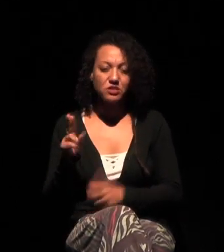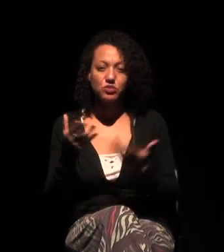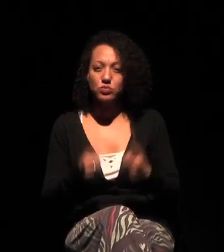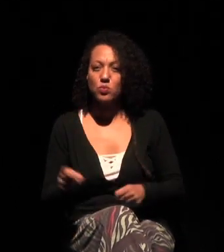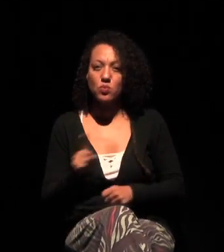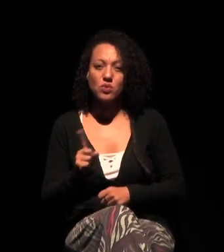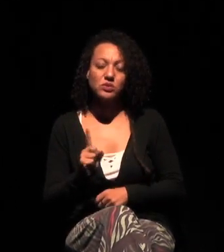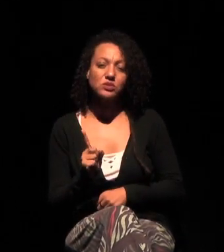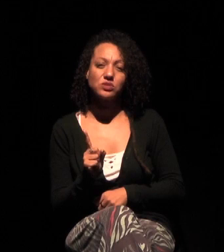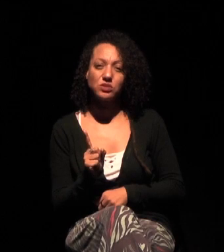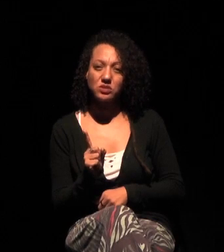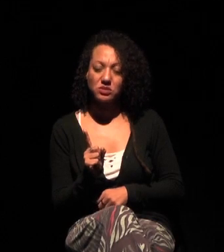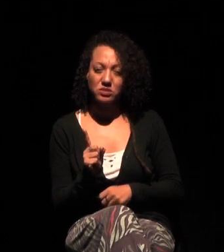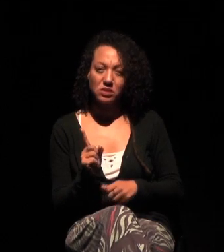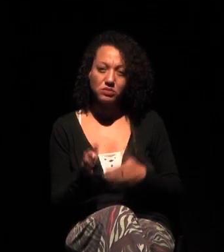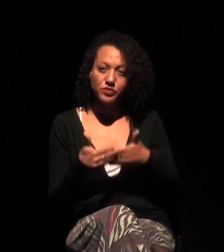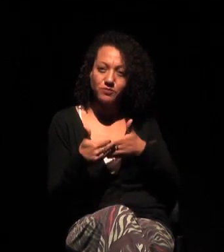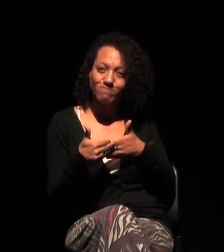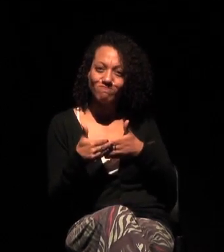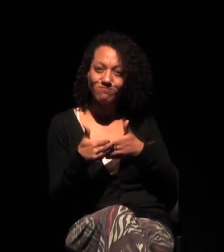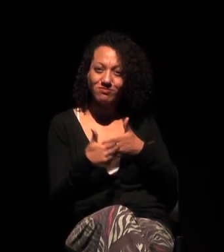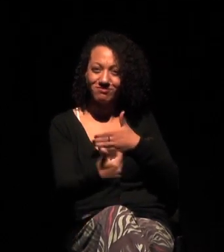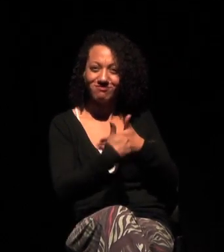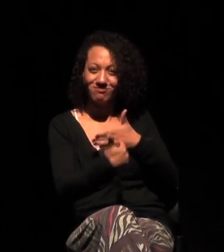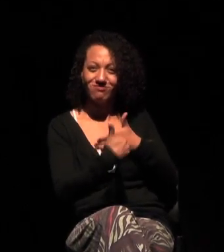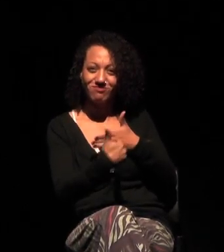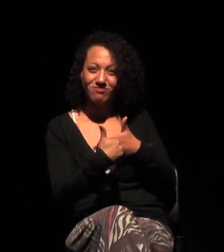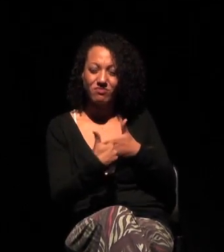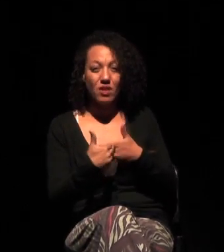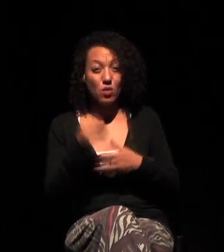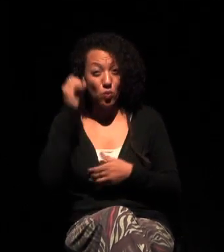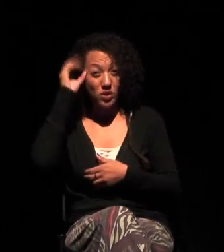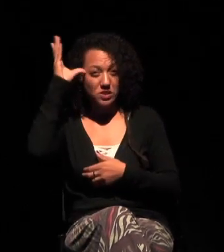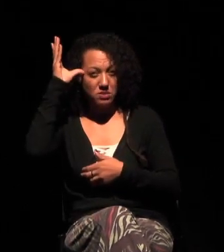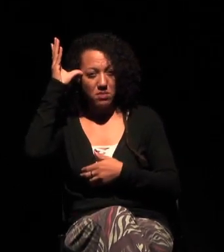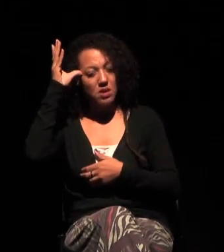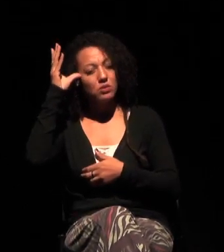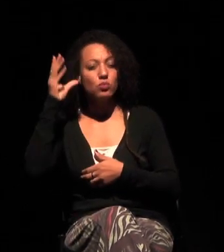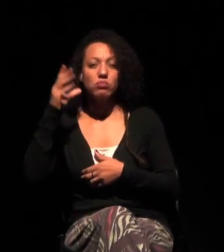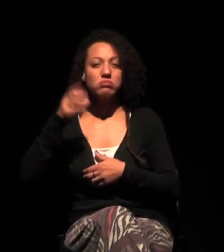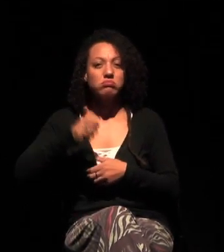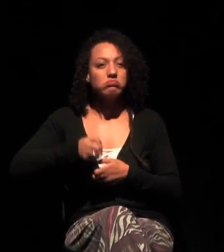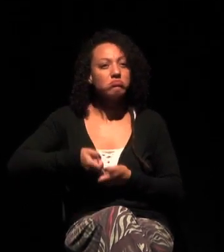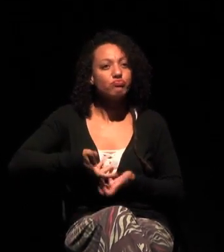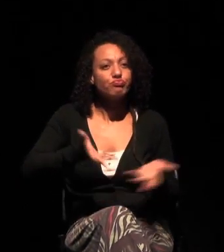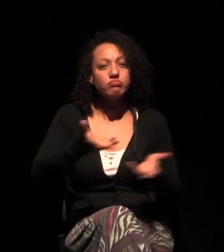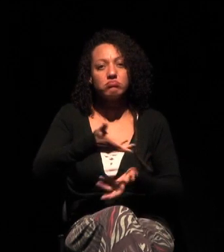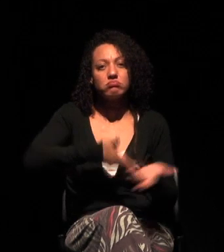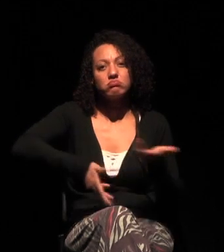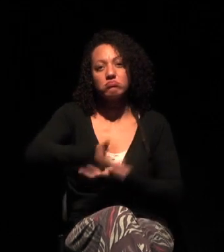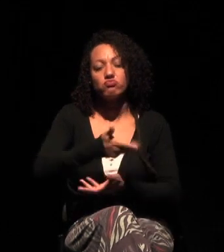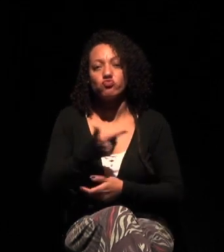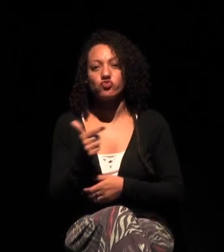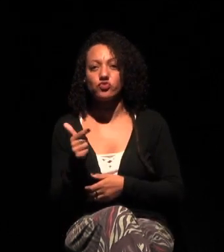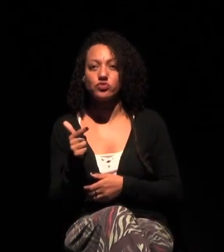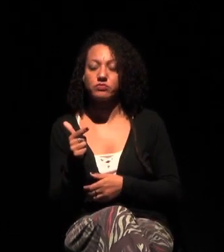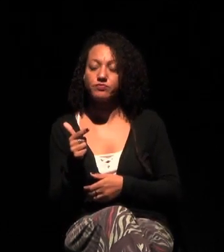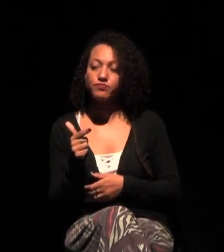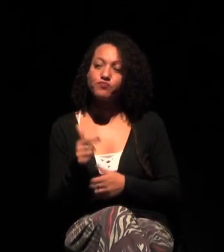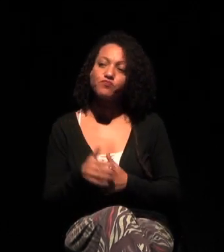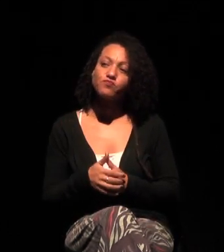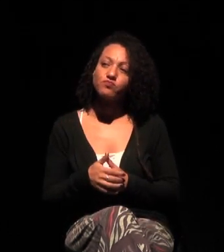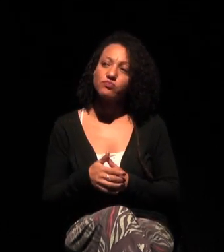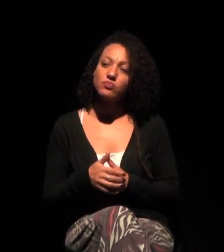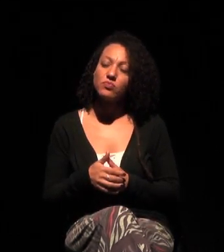ao compartilhamento do conhecimento e do encaminhamento que deveria se dar para para mim o